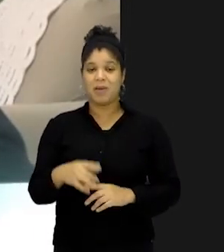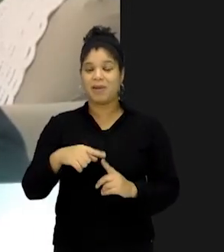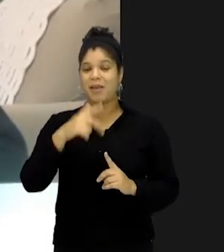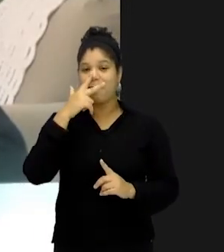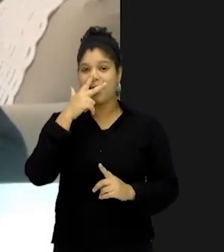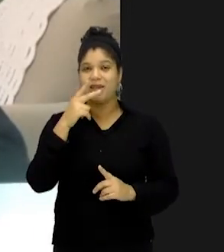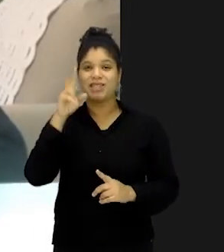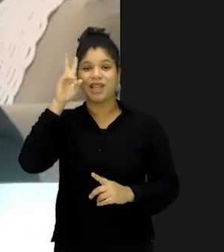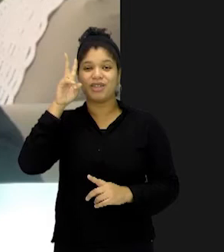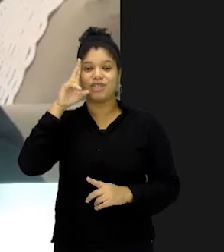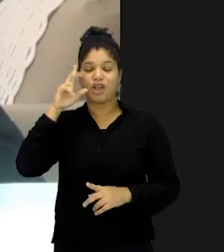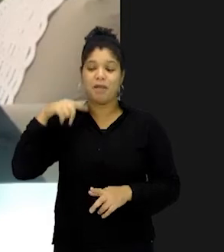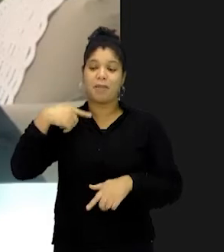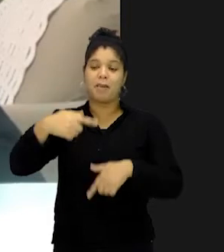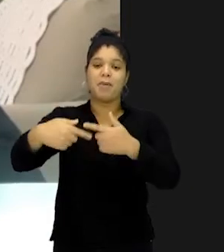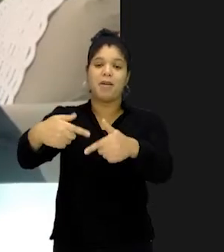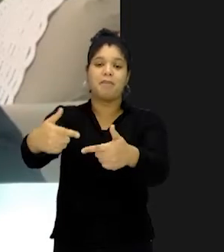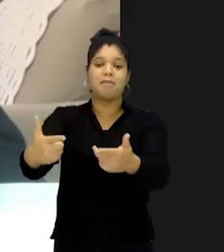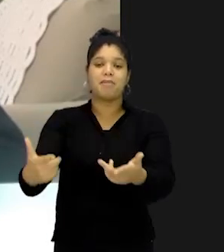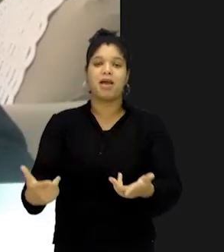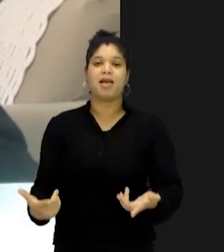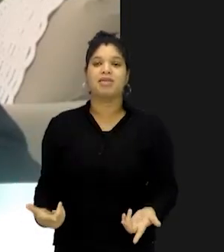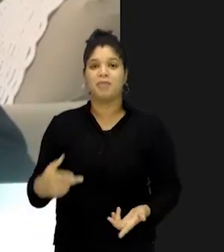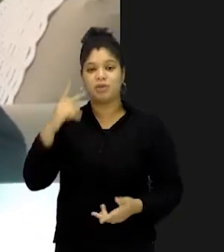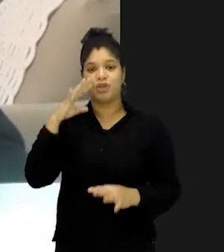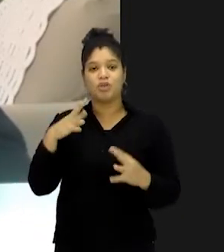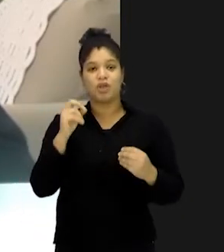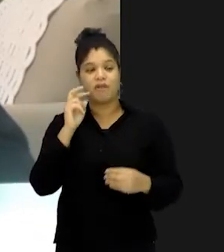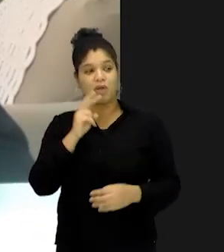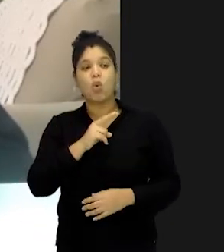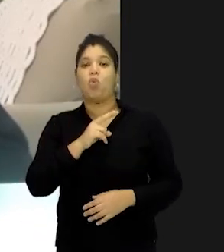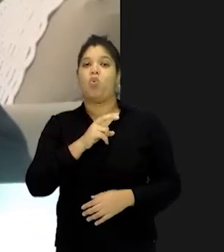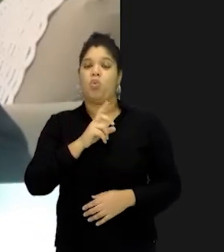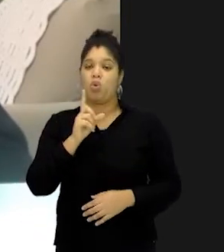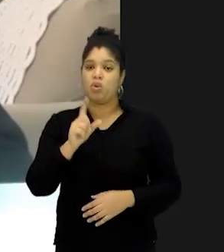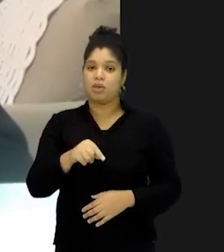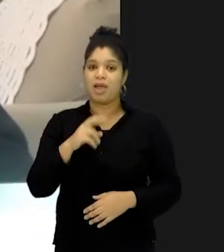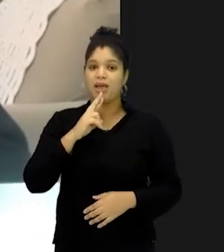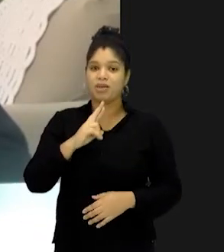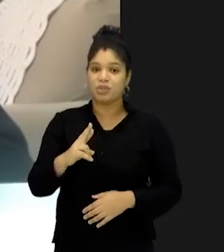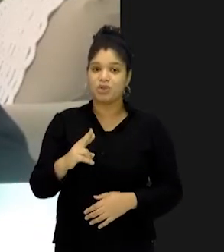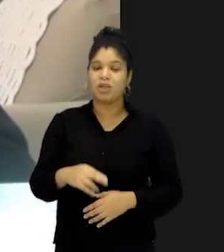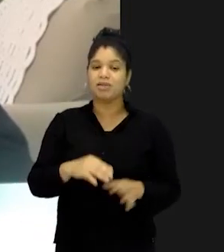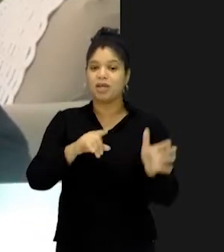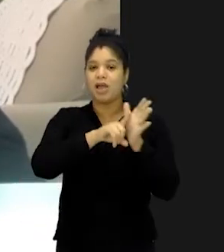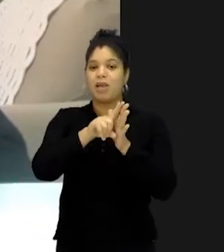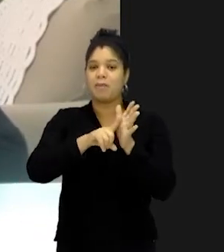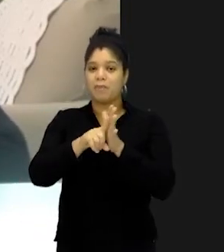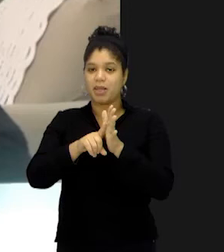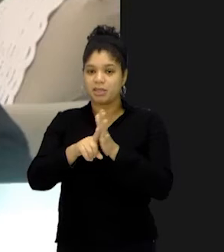legado, deixar alguma coisa, algum resultado da minha pesquisa, da minha busca, né?